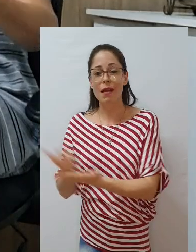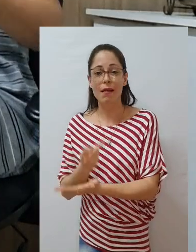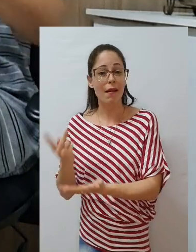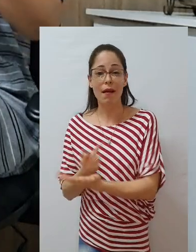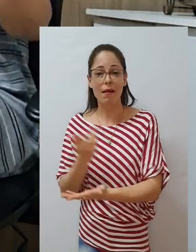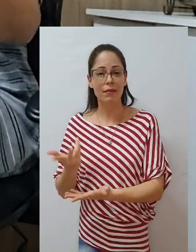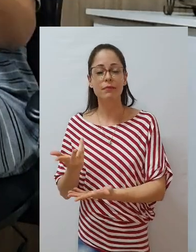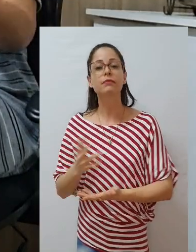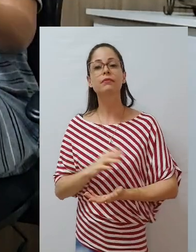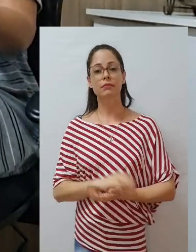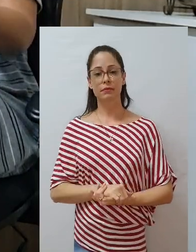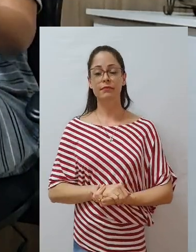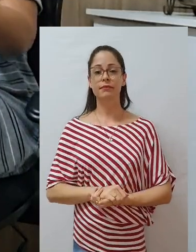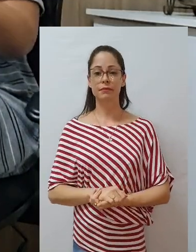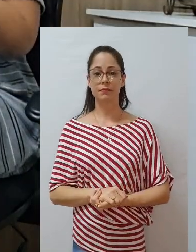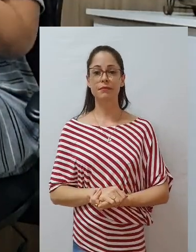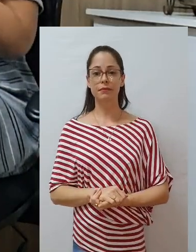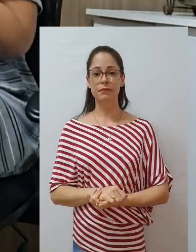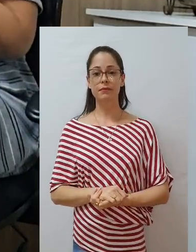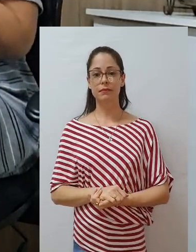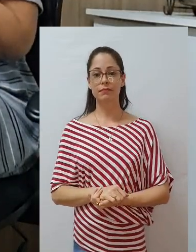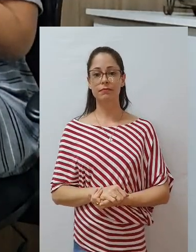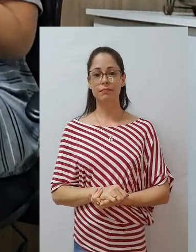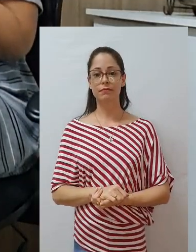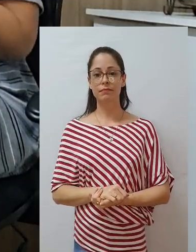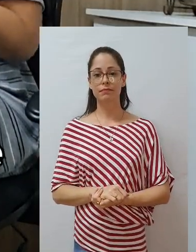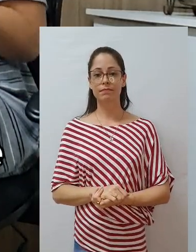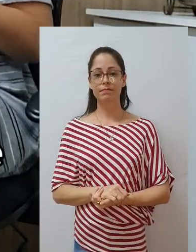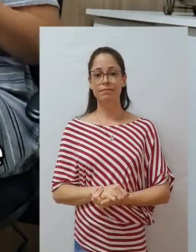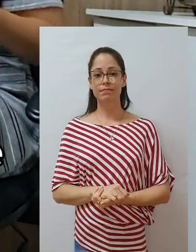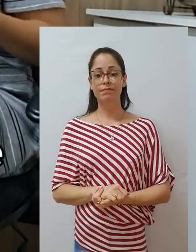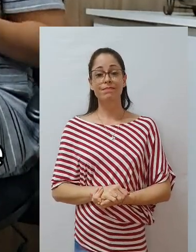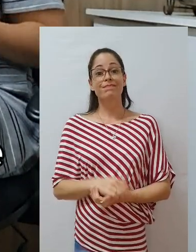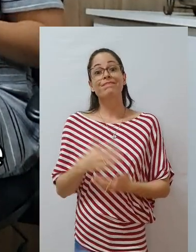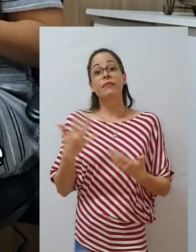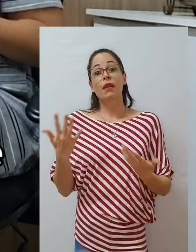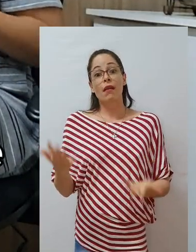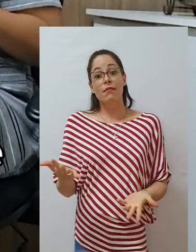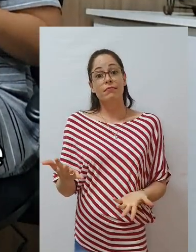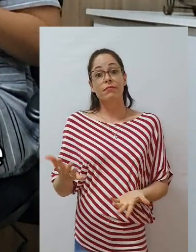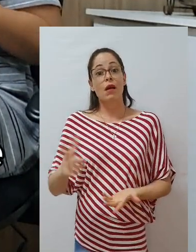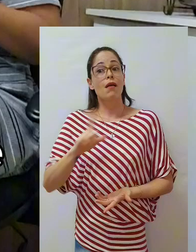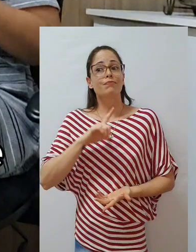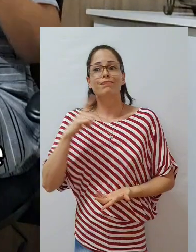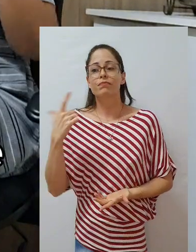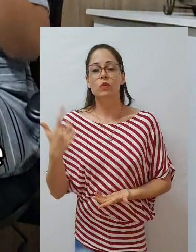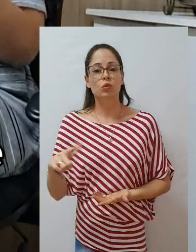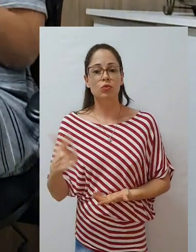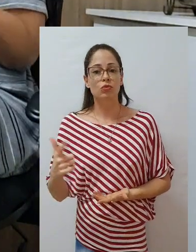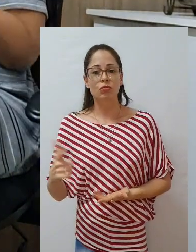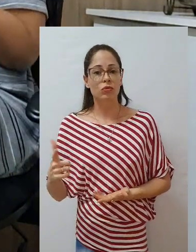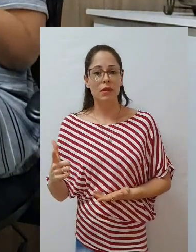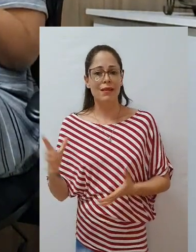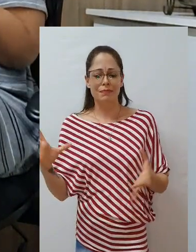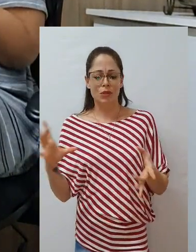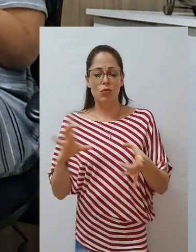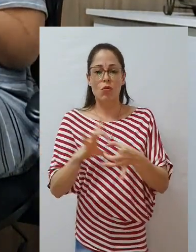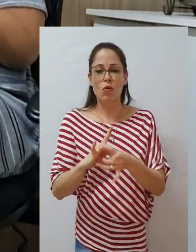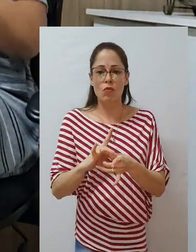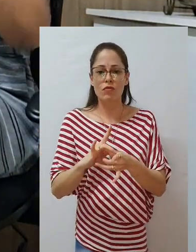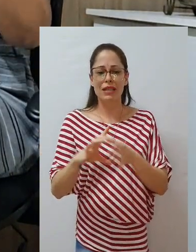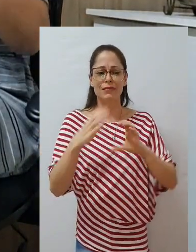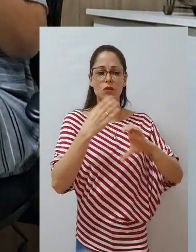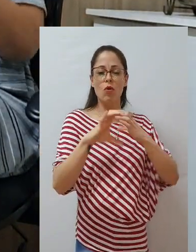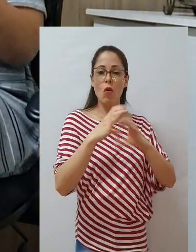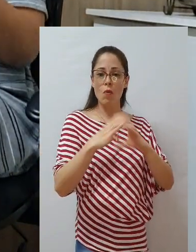que, né, faz a instrução, e aí esse familiar não dá conta de passar para Libras e tem que ter uma quebra de